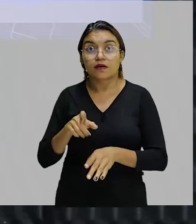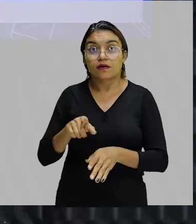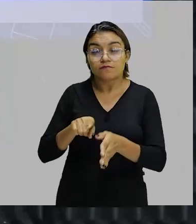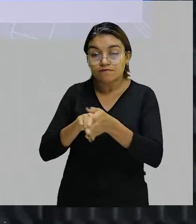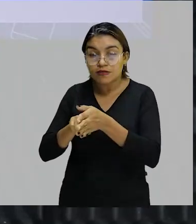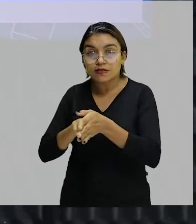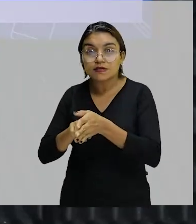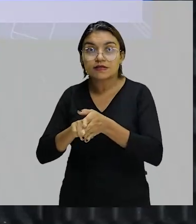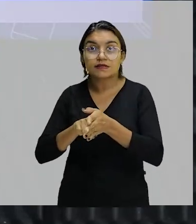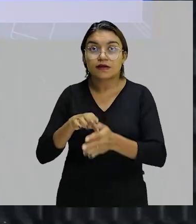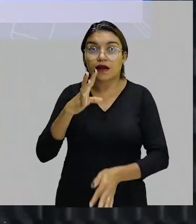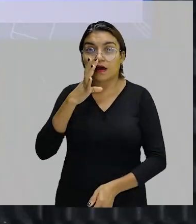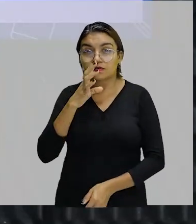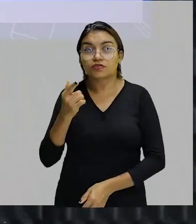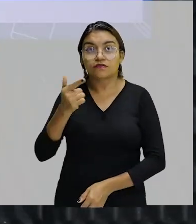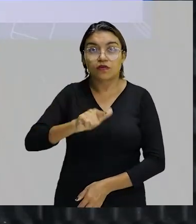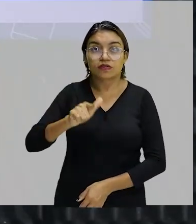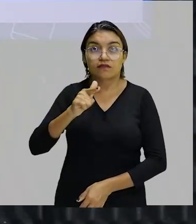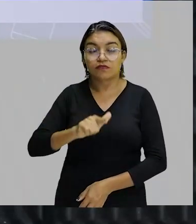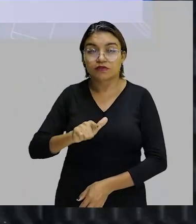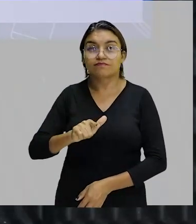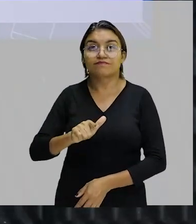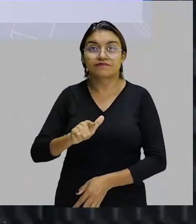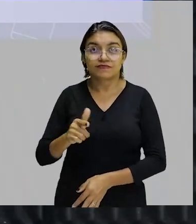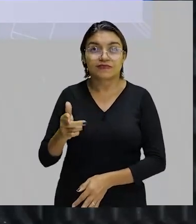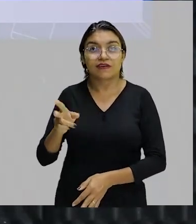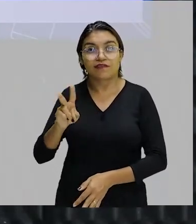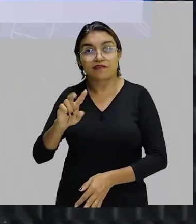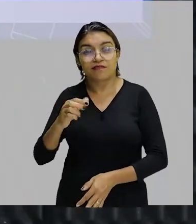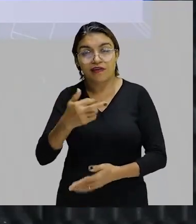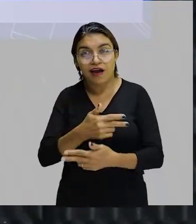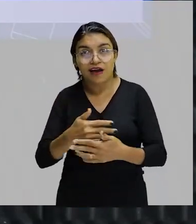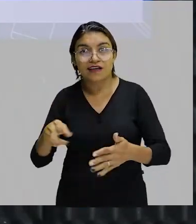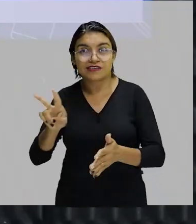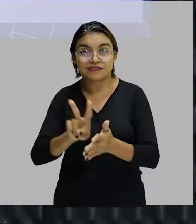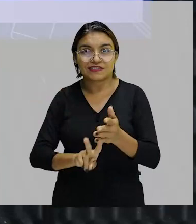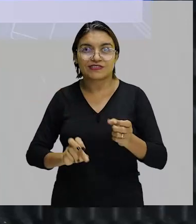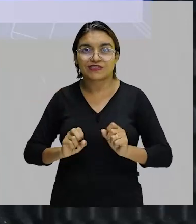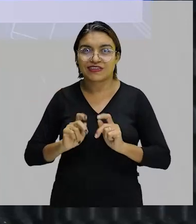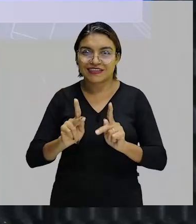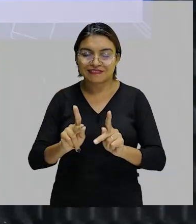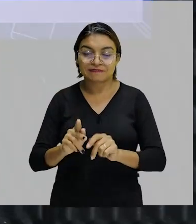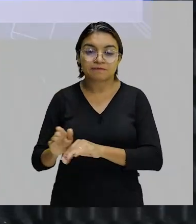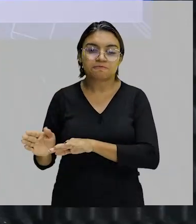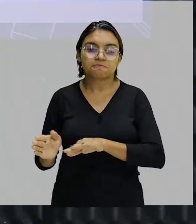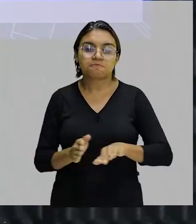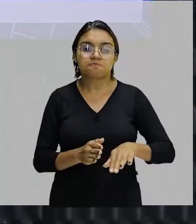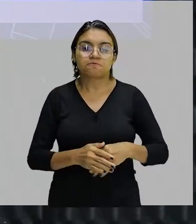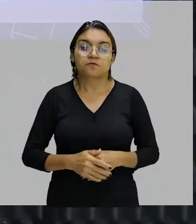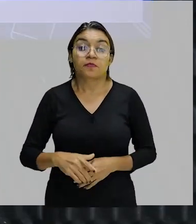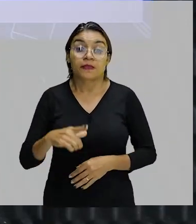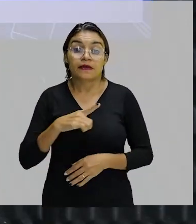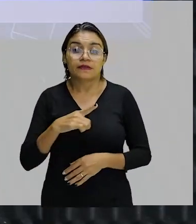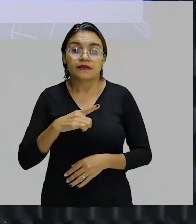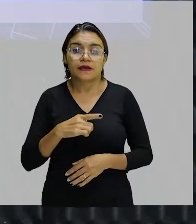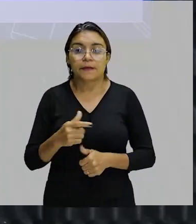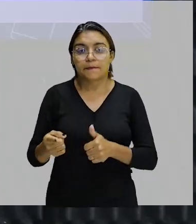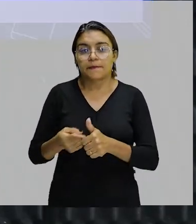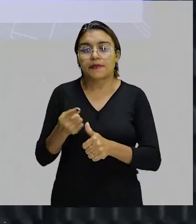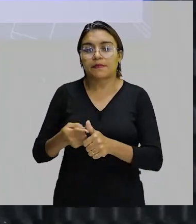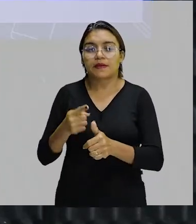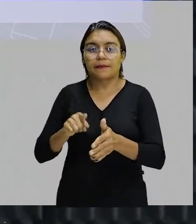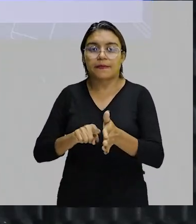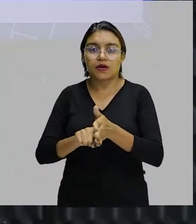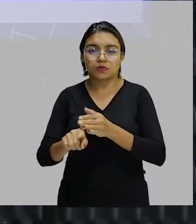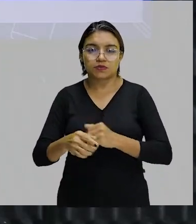assistir quantas vezes você quiser, tá bom? Vamos começar aqui com o exercício. Nós já temos aqui a primeira questão, o